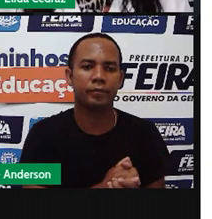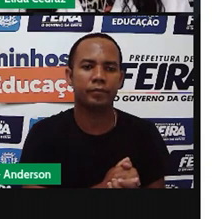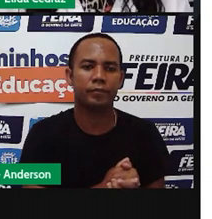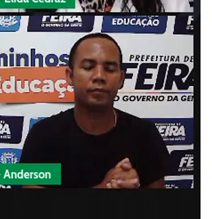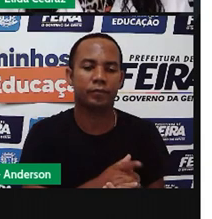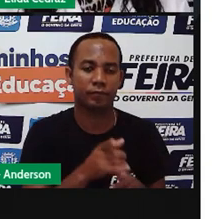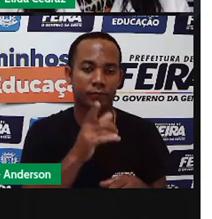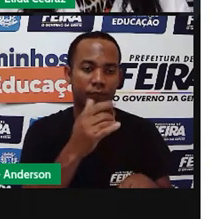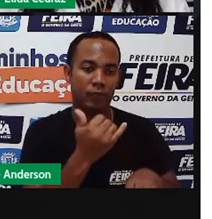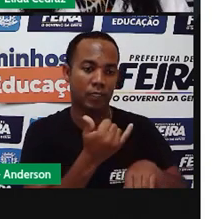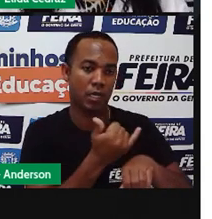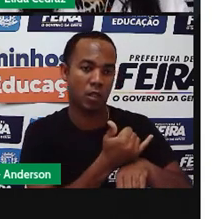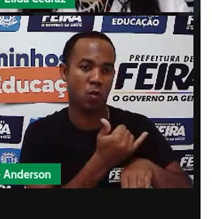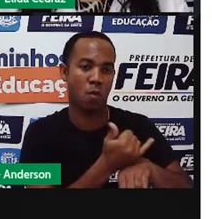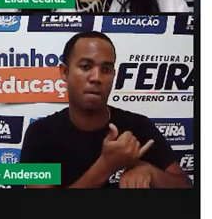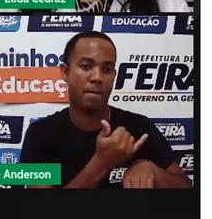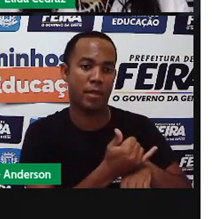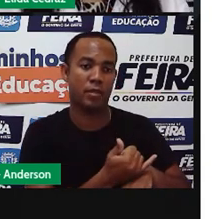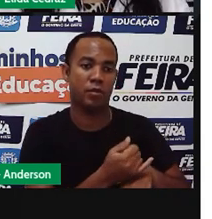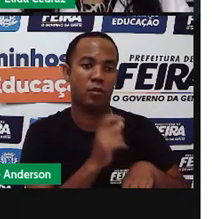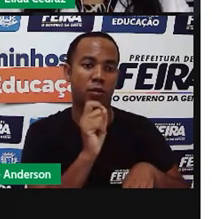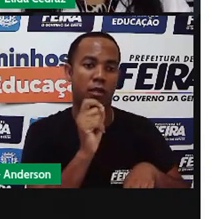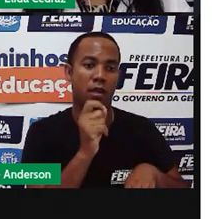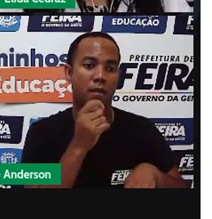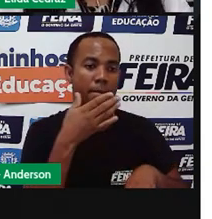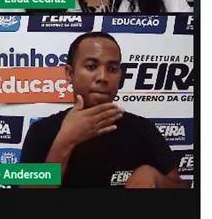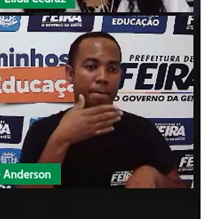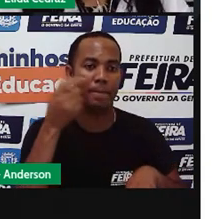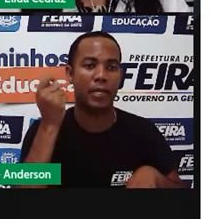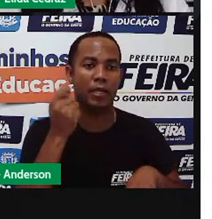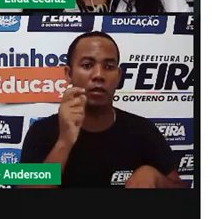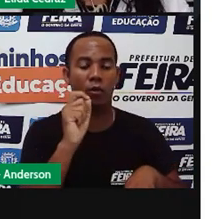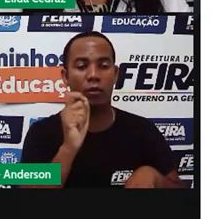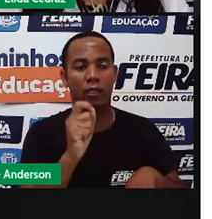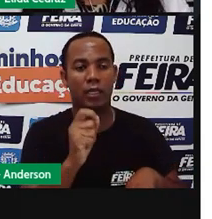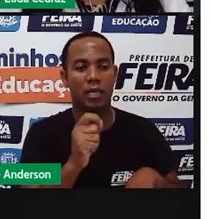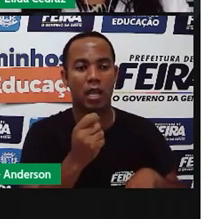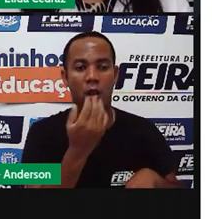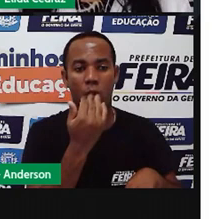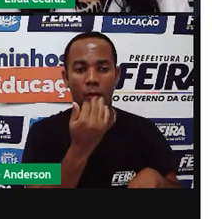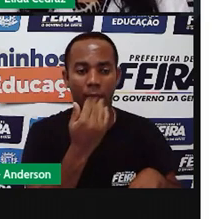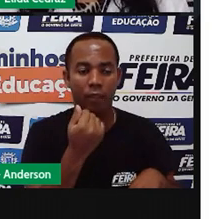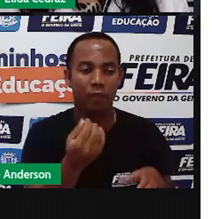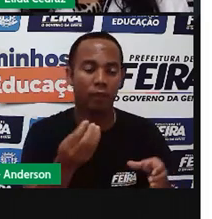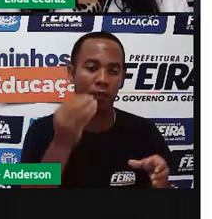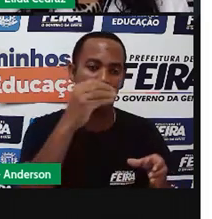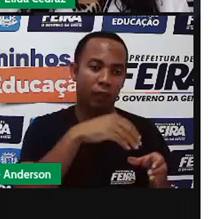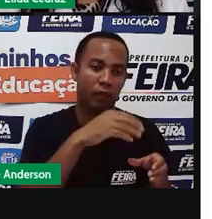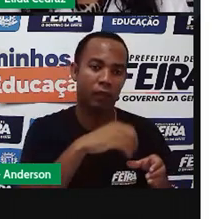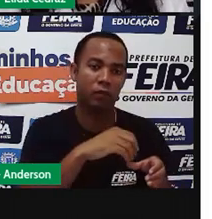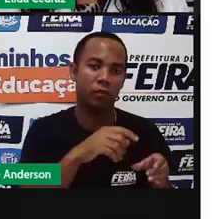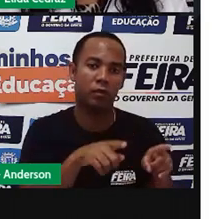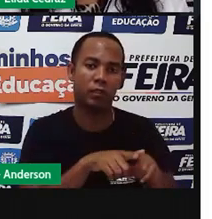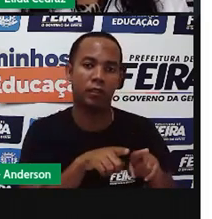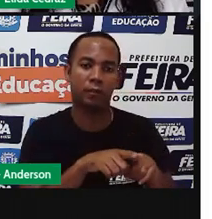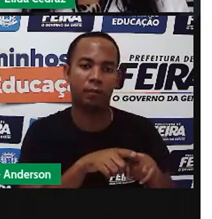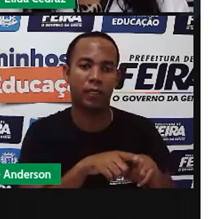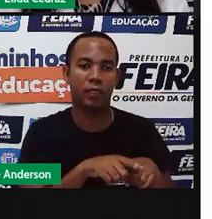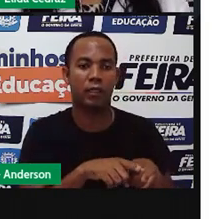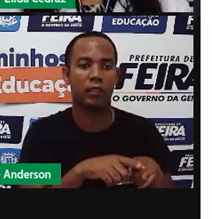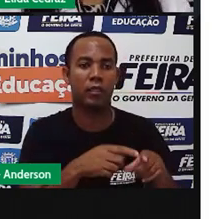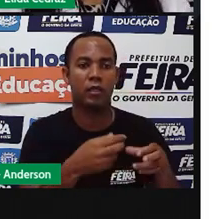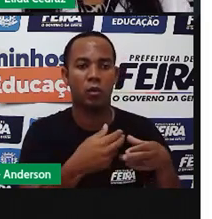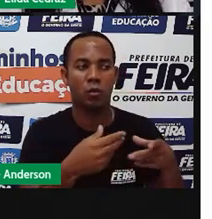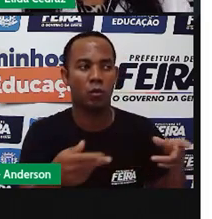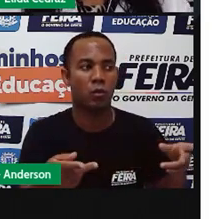O alumínio é um metal adequado para manipulação de alimentos. Ele é resistente ao